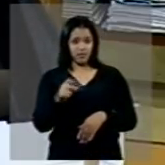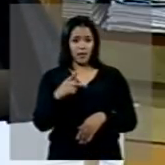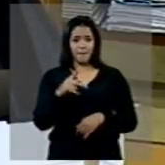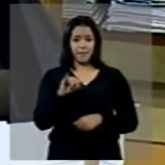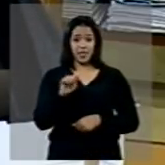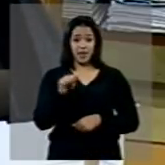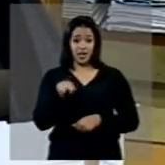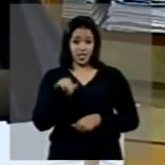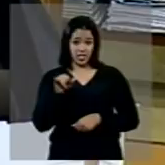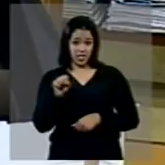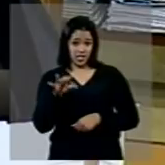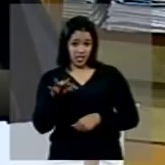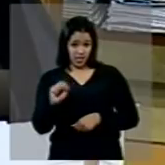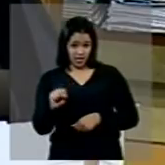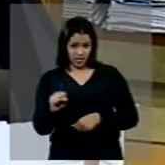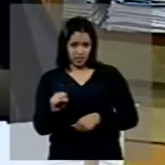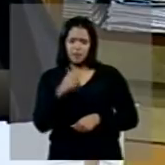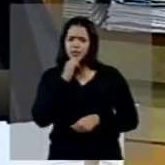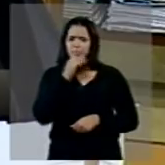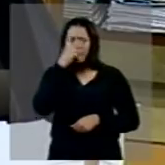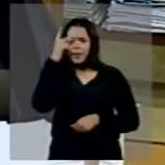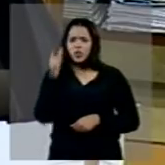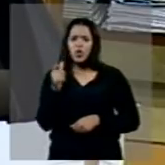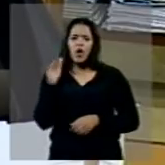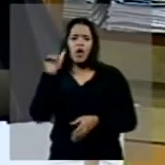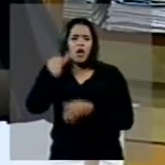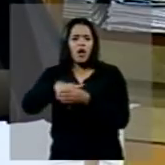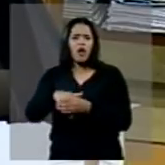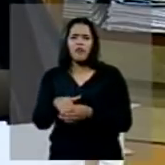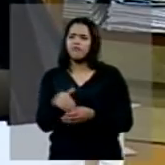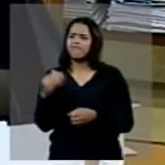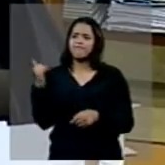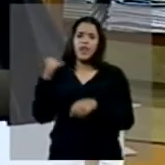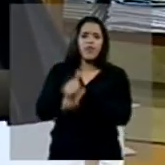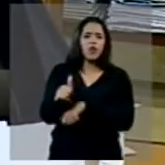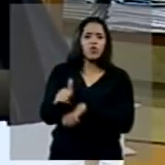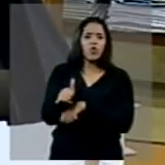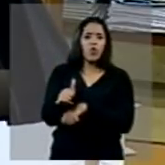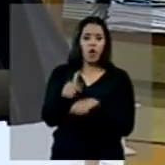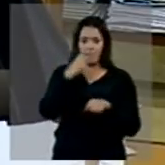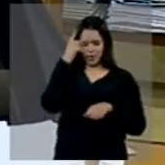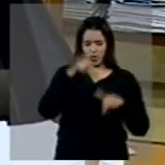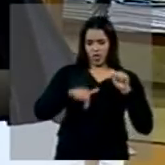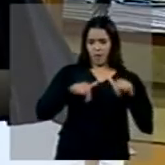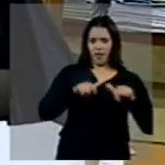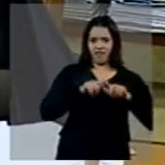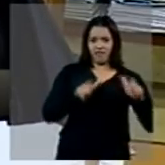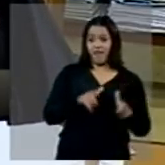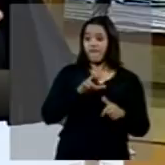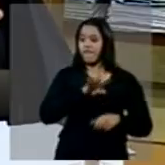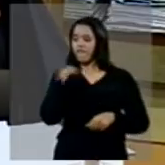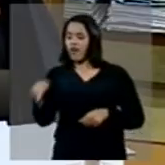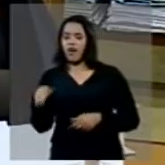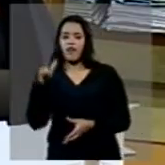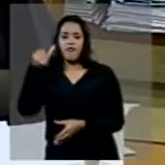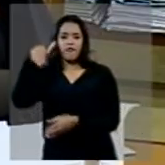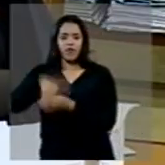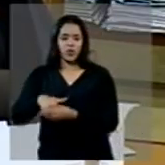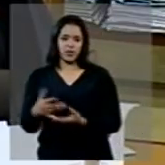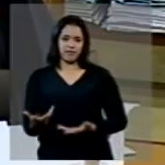que votaram por eleitores que não compareciam ao pleito, por vezes já em conluio com